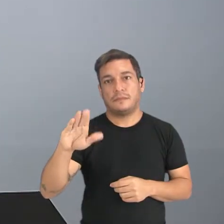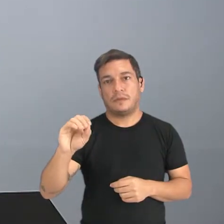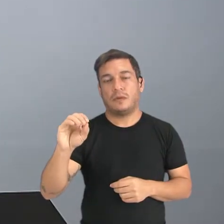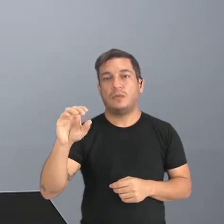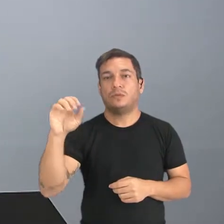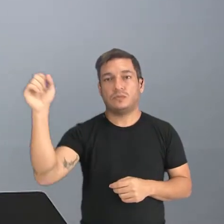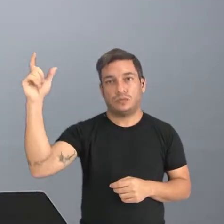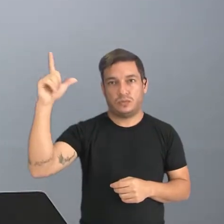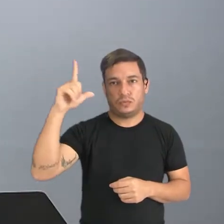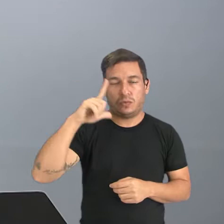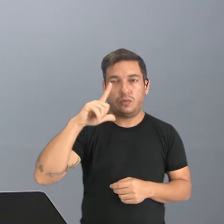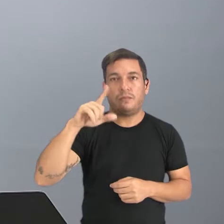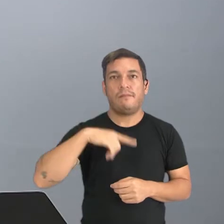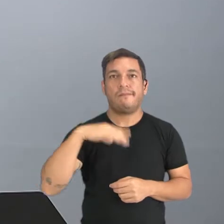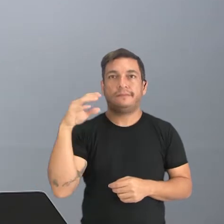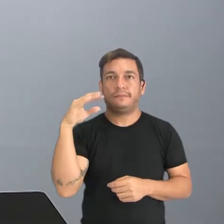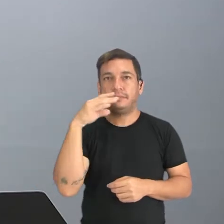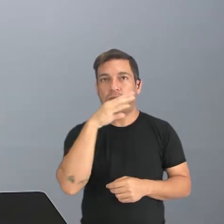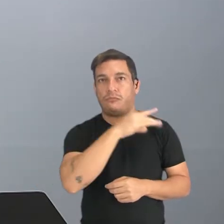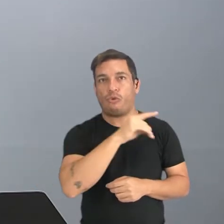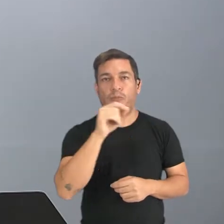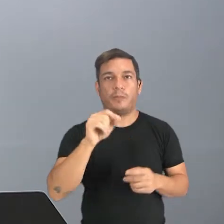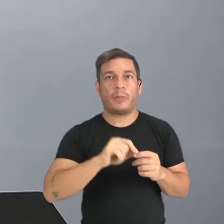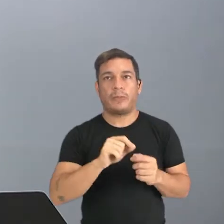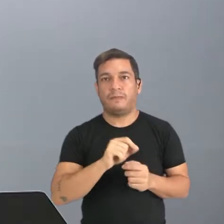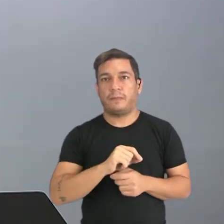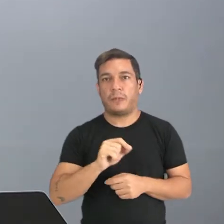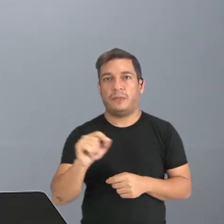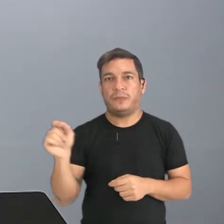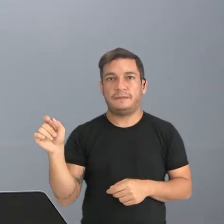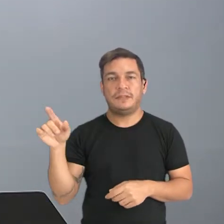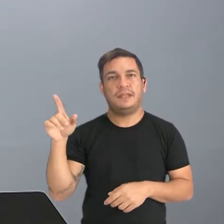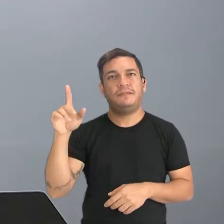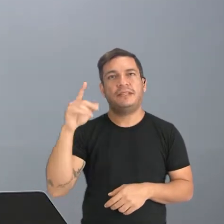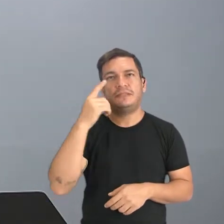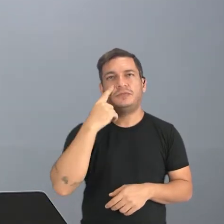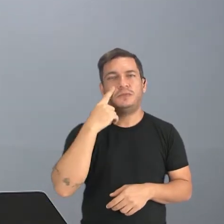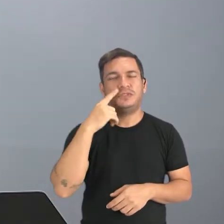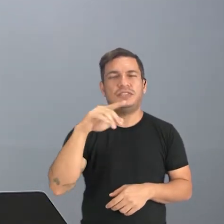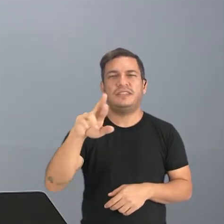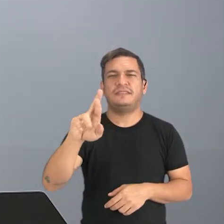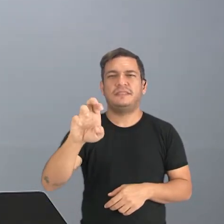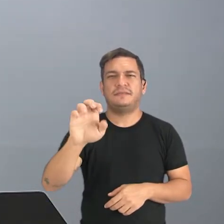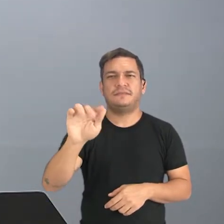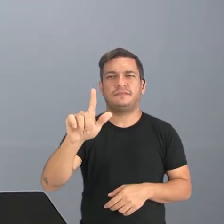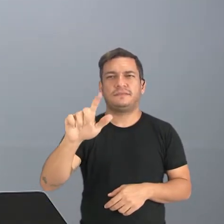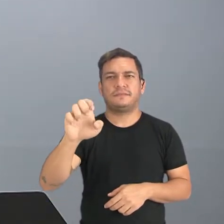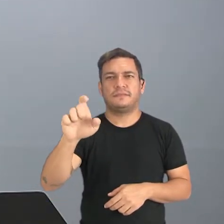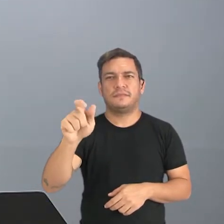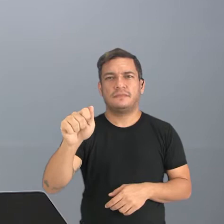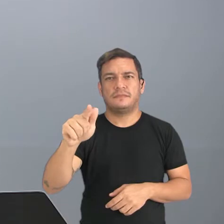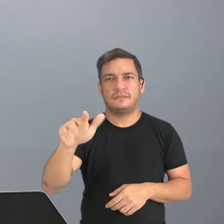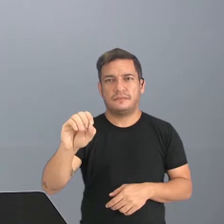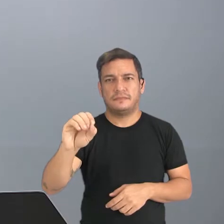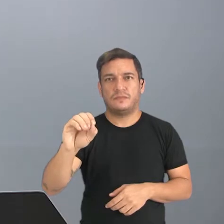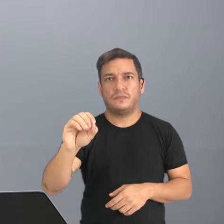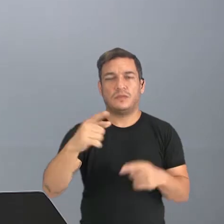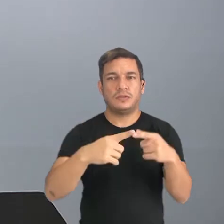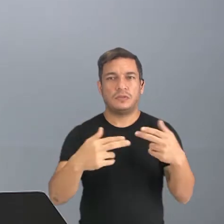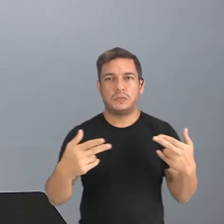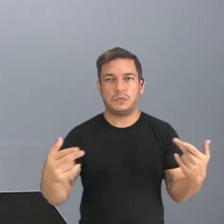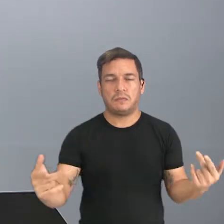solar, aquecimento e reflexão de objetos, certo? Na aula